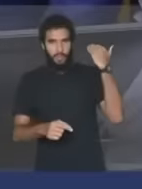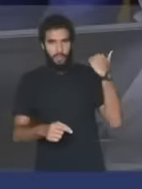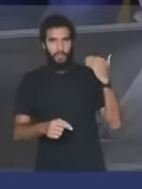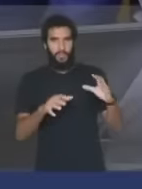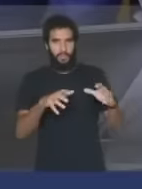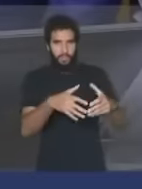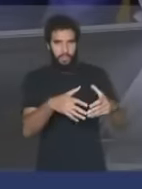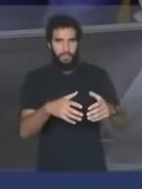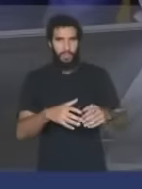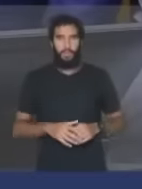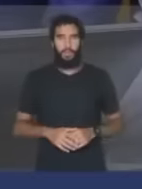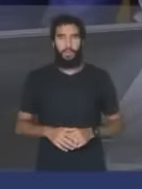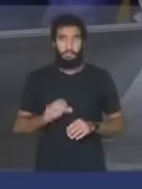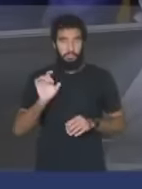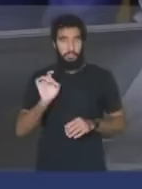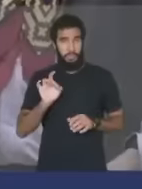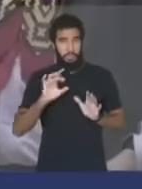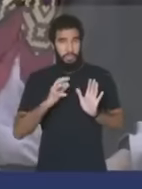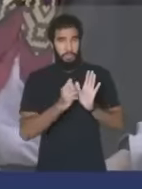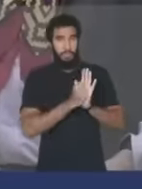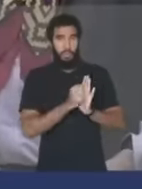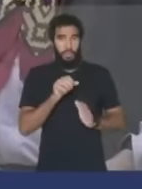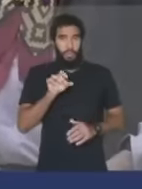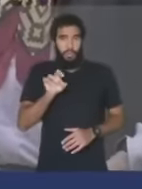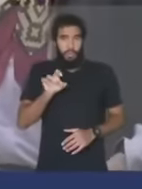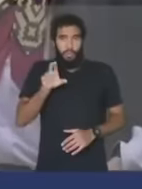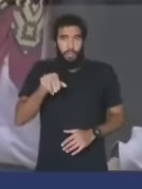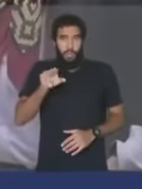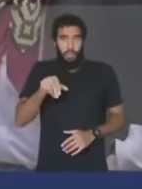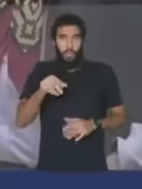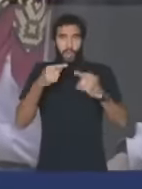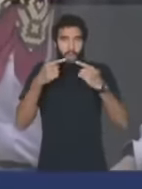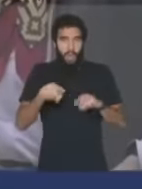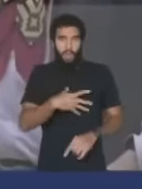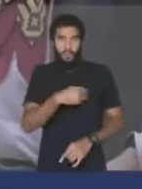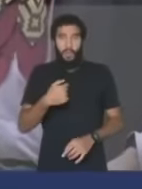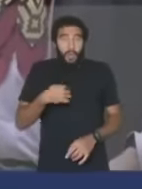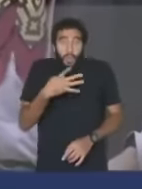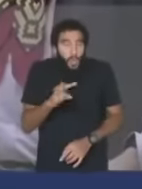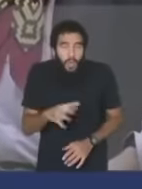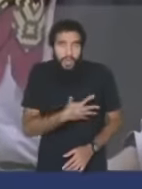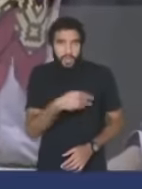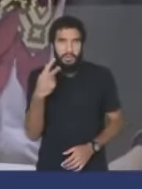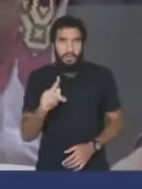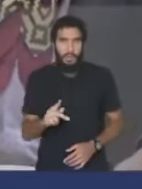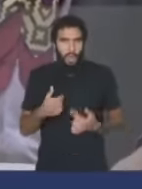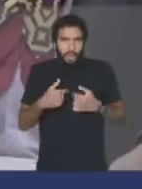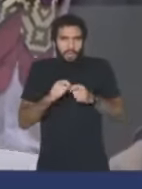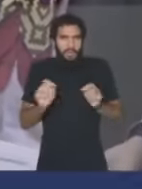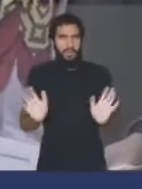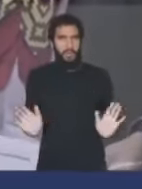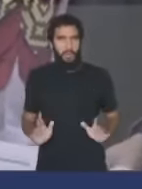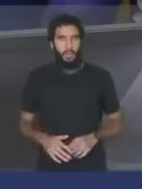claro? Só para deixar registrado, nunca ataquei o seu filho. Inclusive, não conheço o seu filho, não. E não faria. Entendido, tá? Deputado.